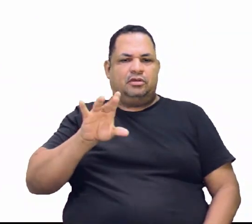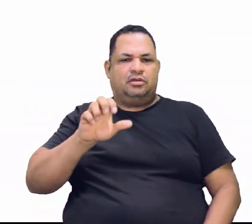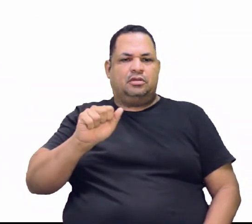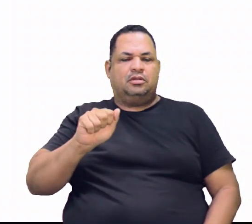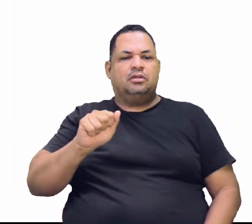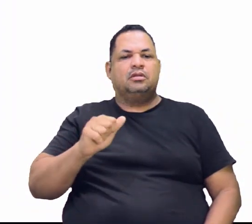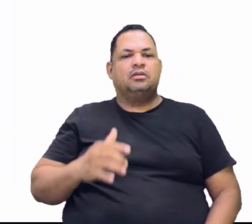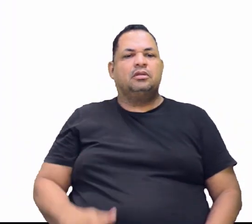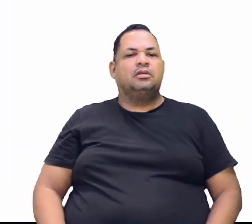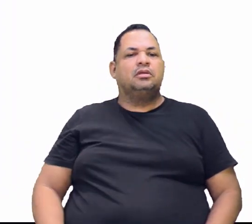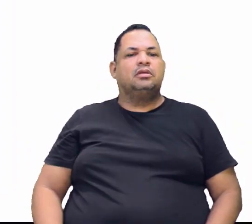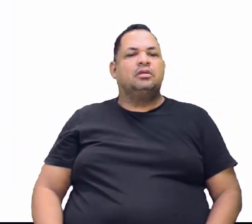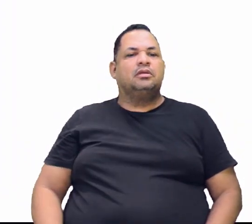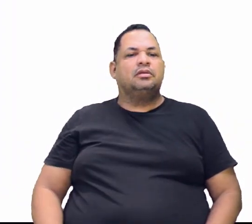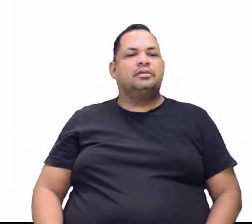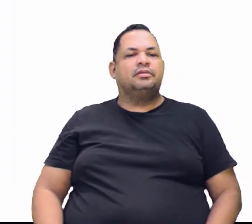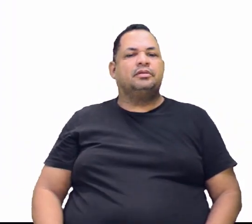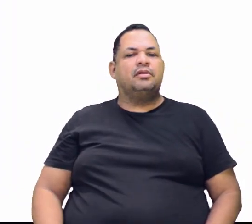Aí,